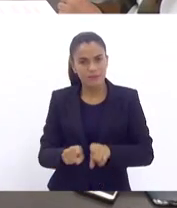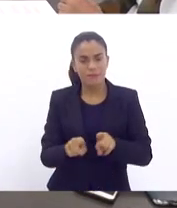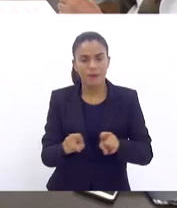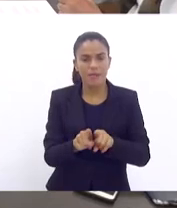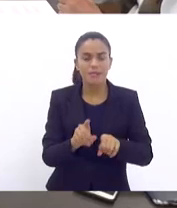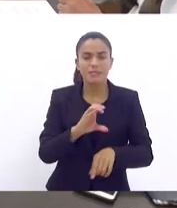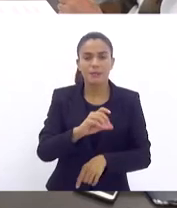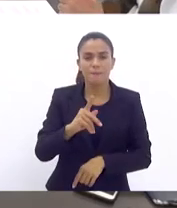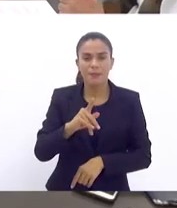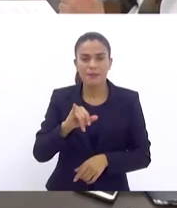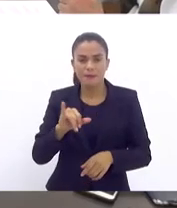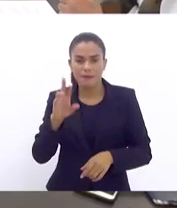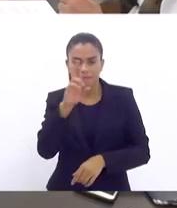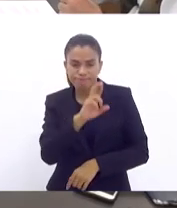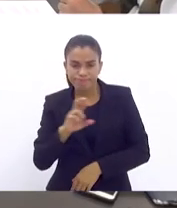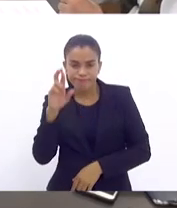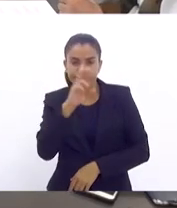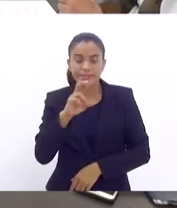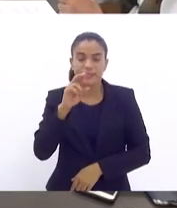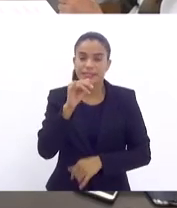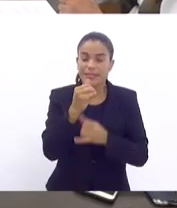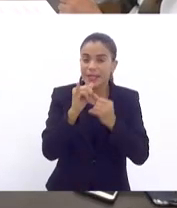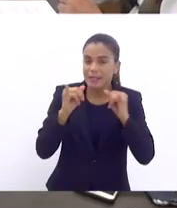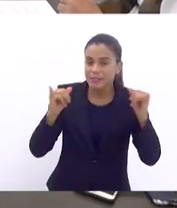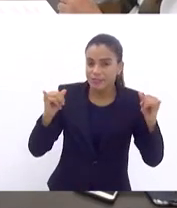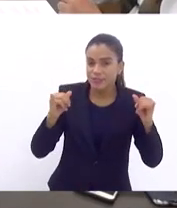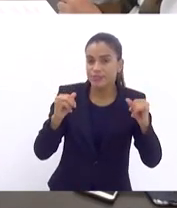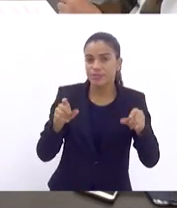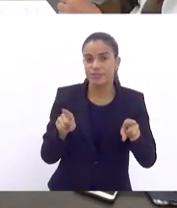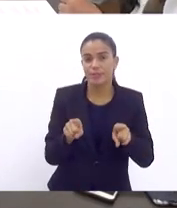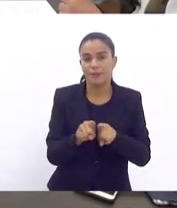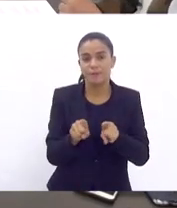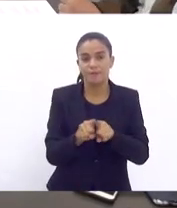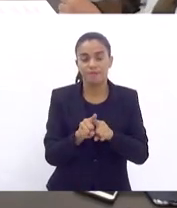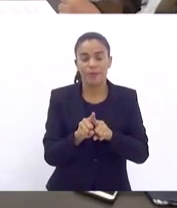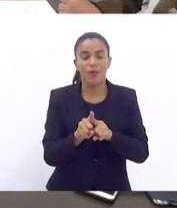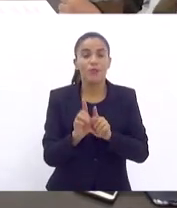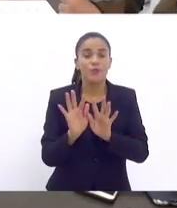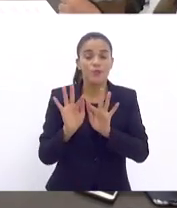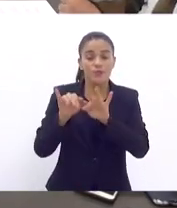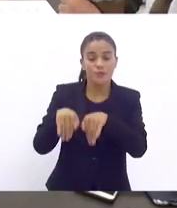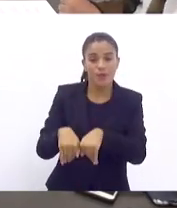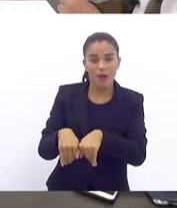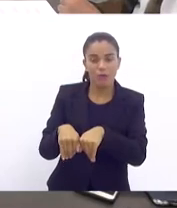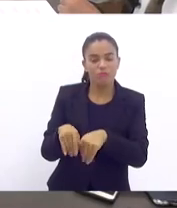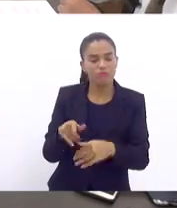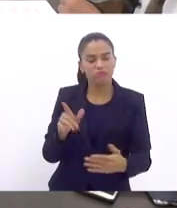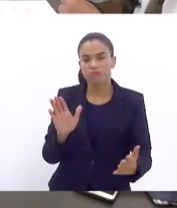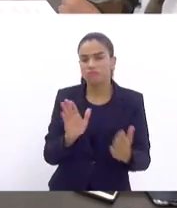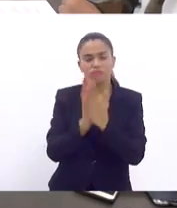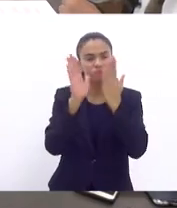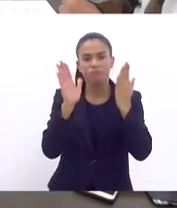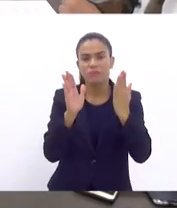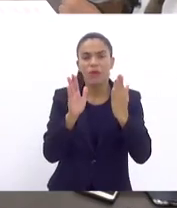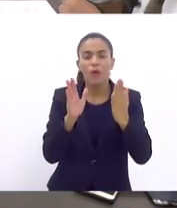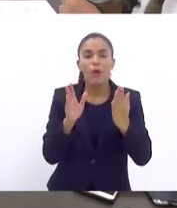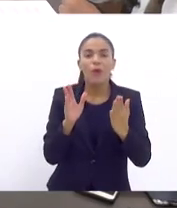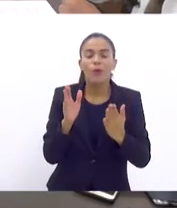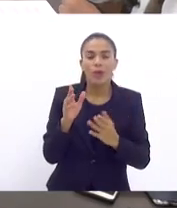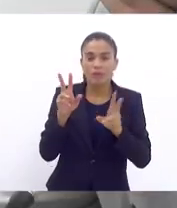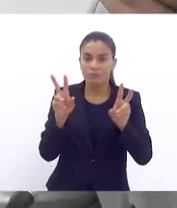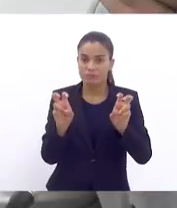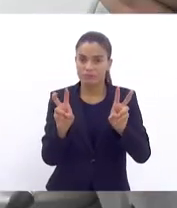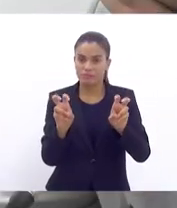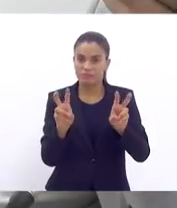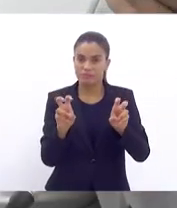energia E acabamos no âmbito das duas cpis nos deparando com a